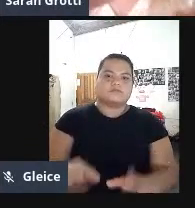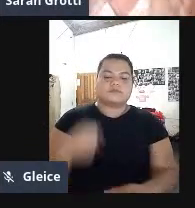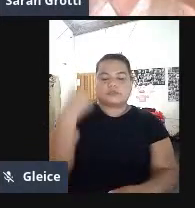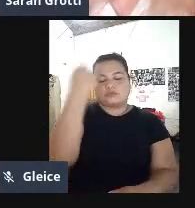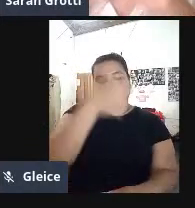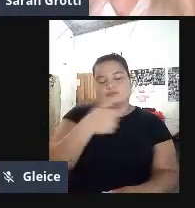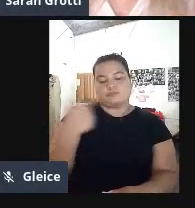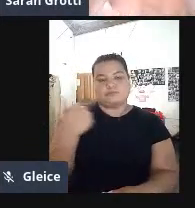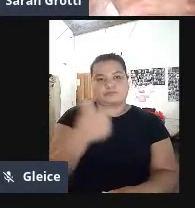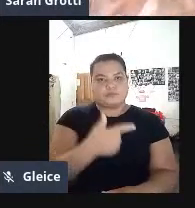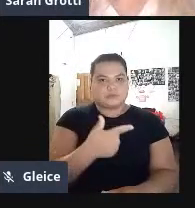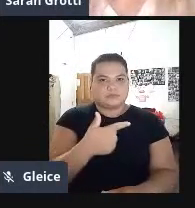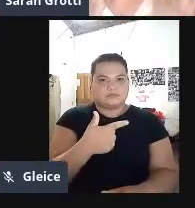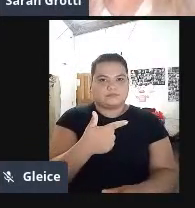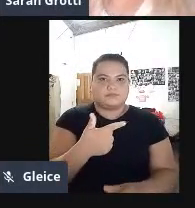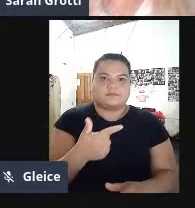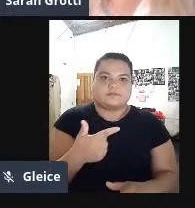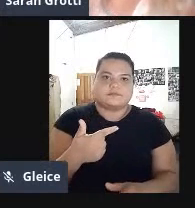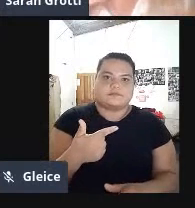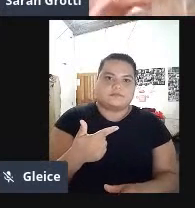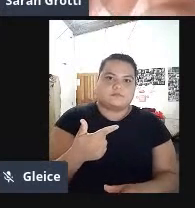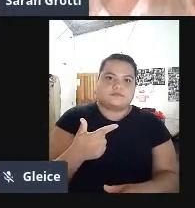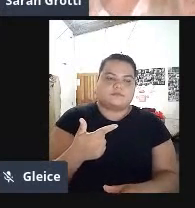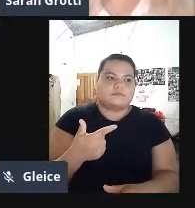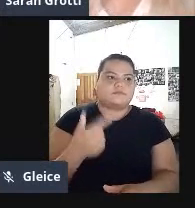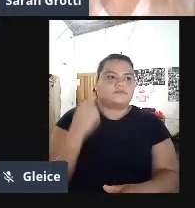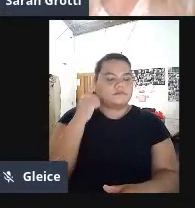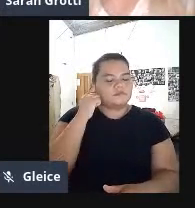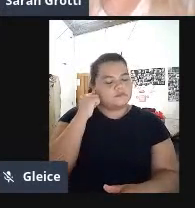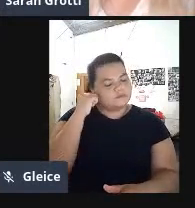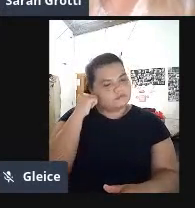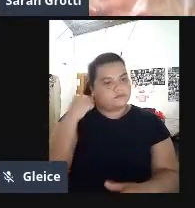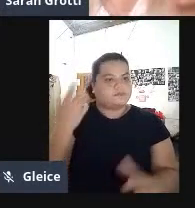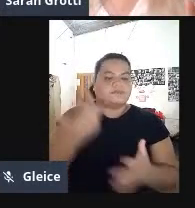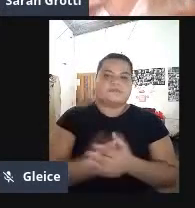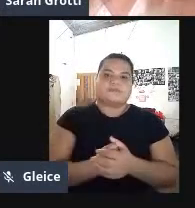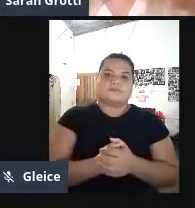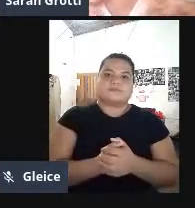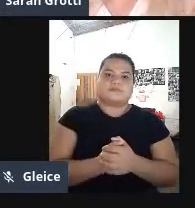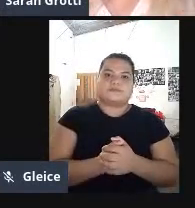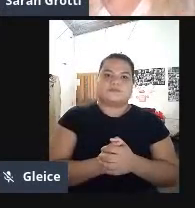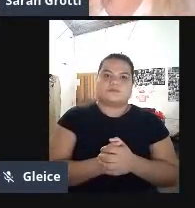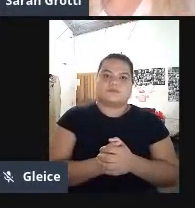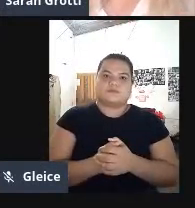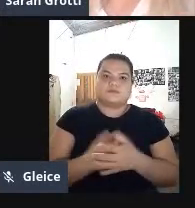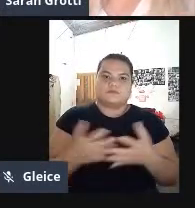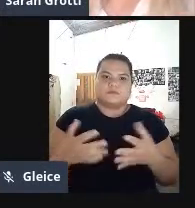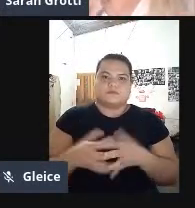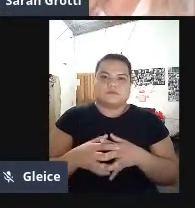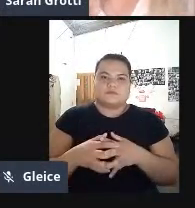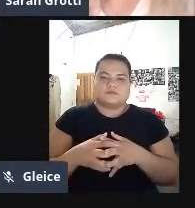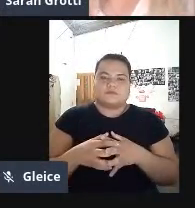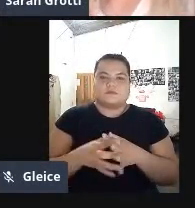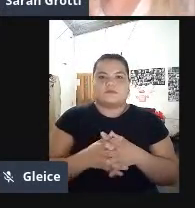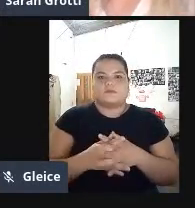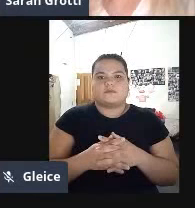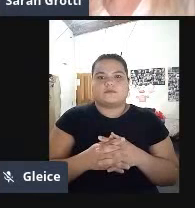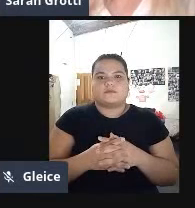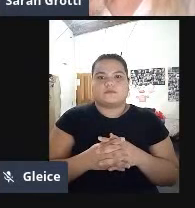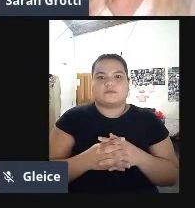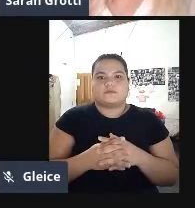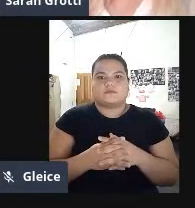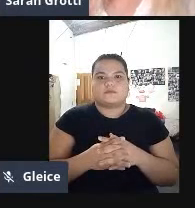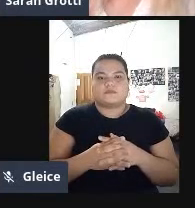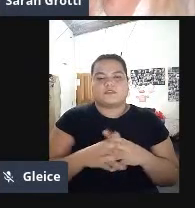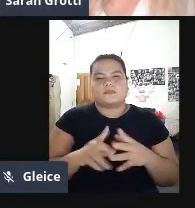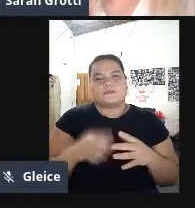todos, não um por cima do outro, senão pode mofar, mas todos assim, né, no pano, encostando no pano. E ele vai germinar, mais ou